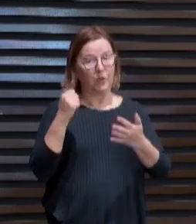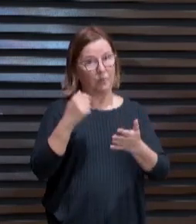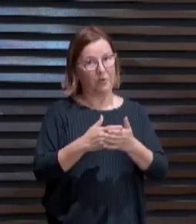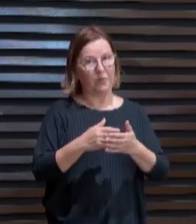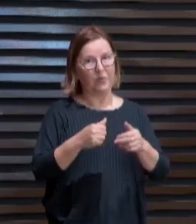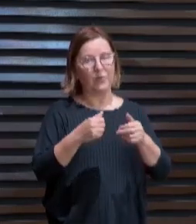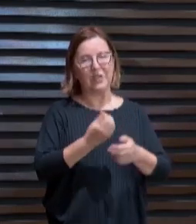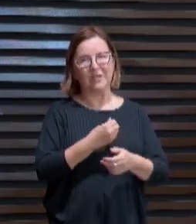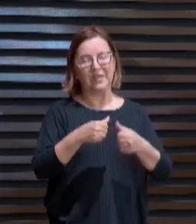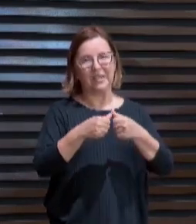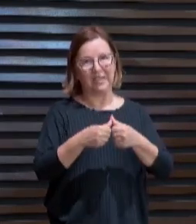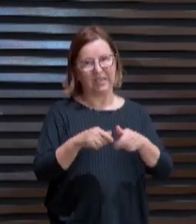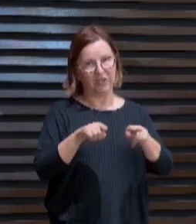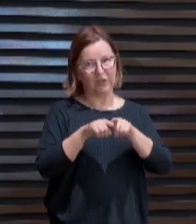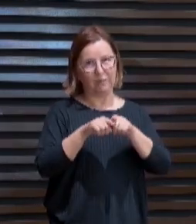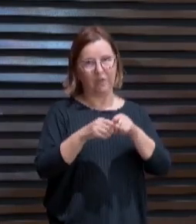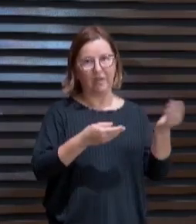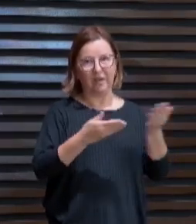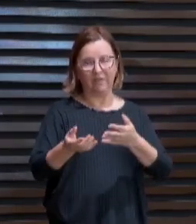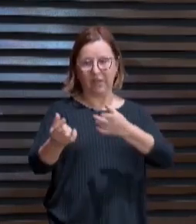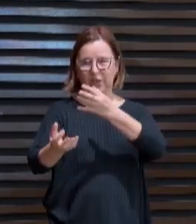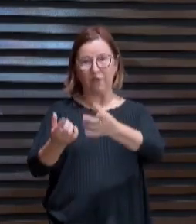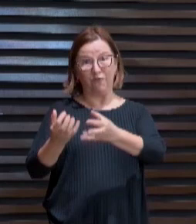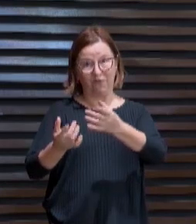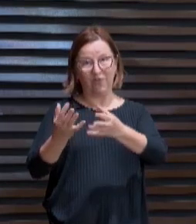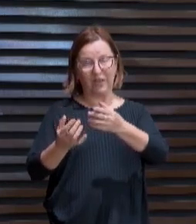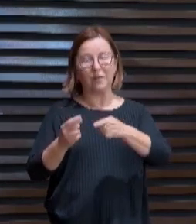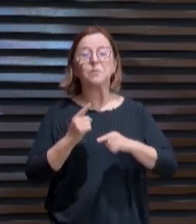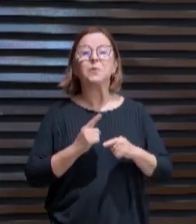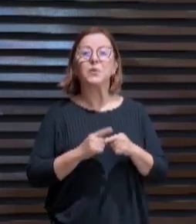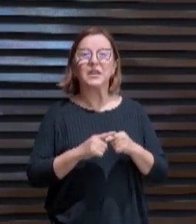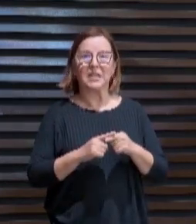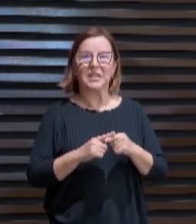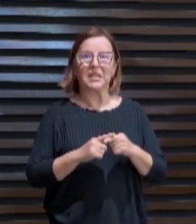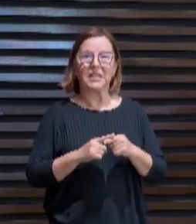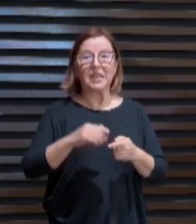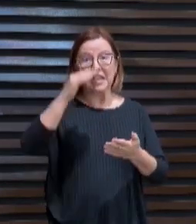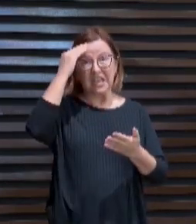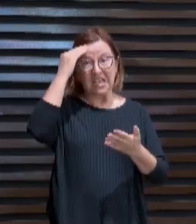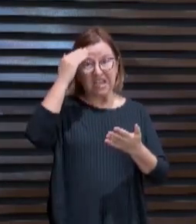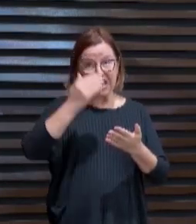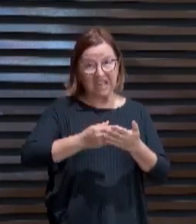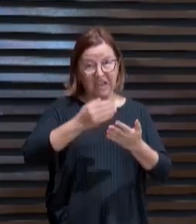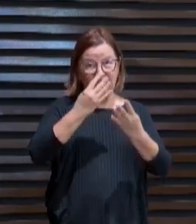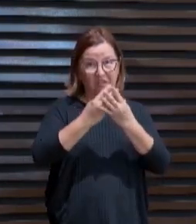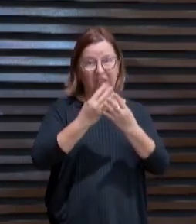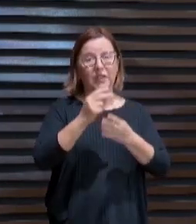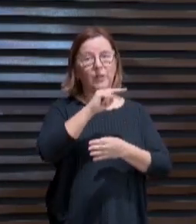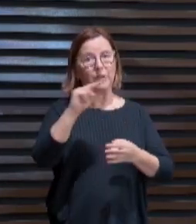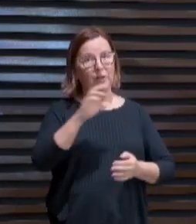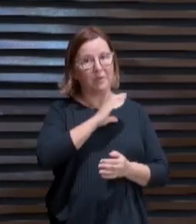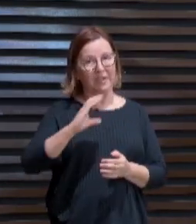foi levado a uma fogueira por confessar o nome de Cristo, por se manter fiel. E